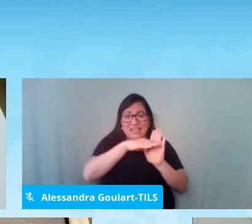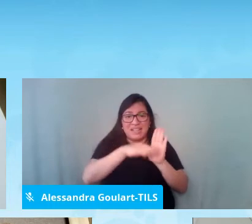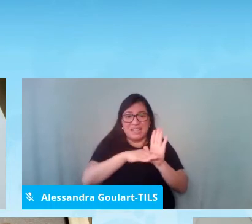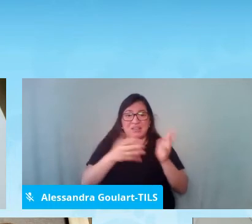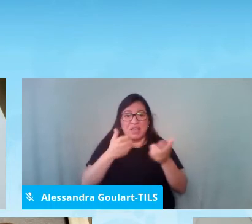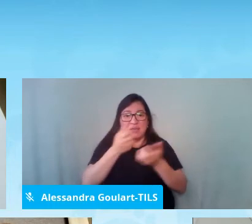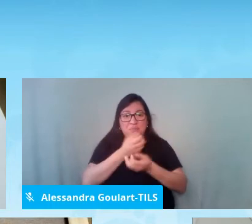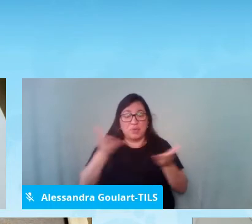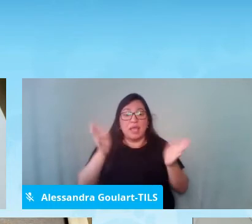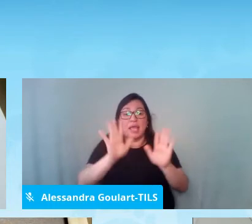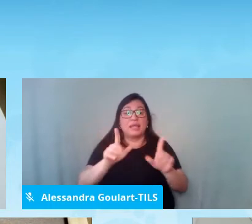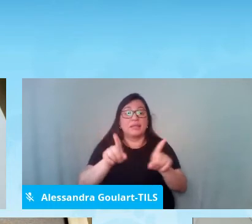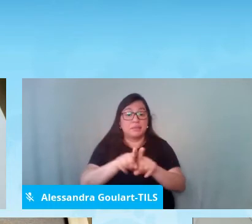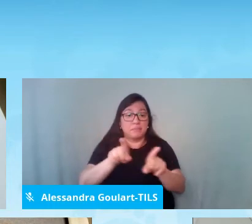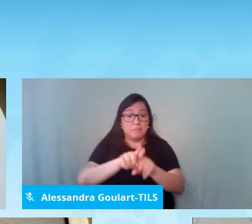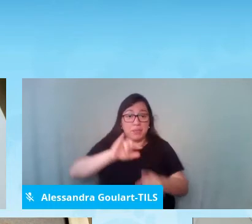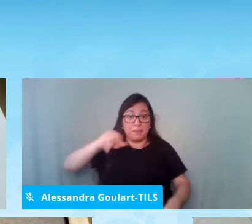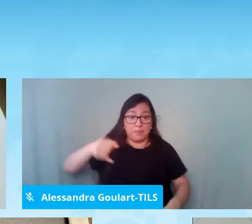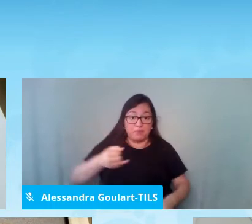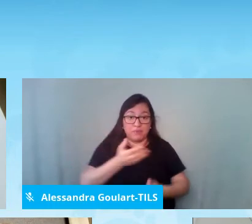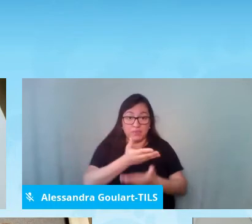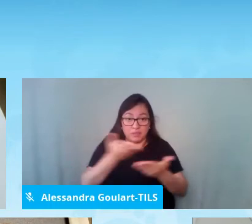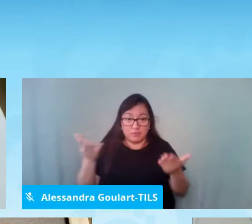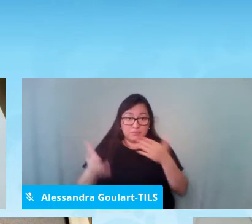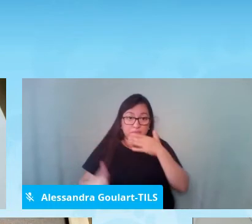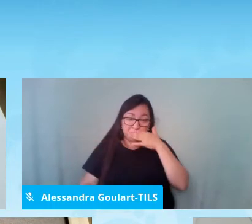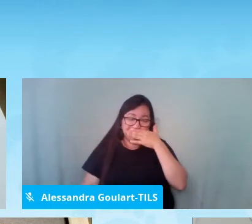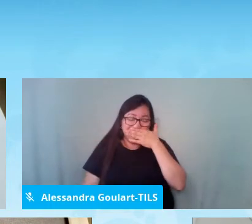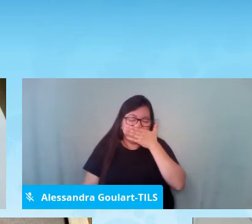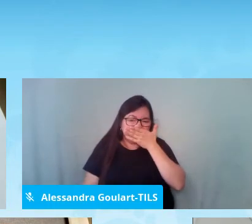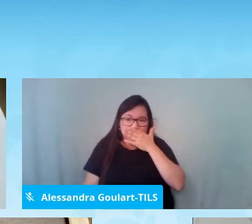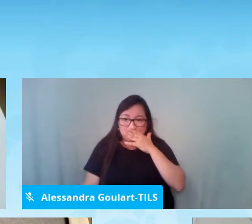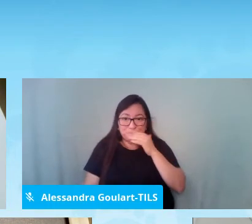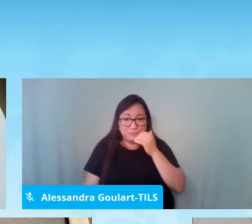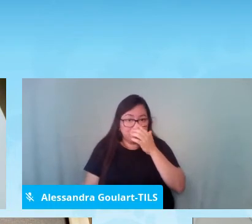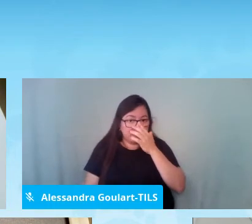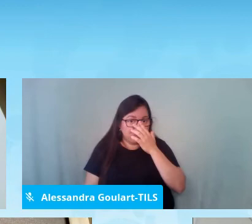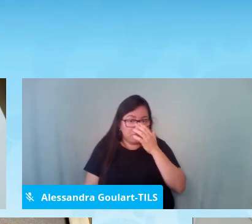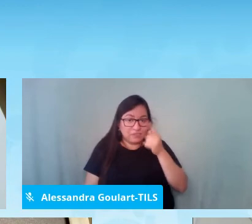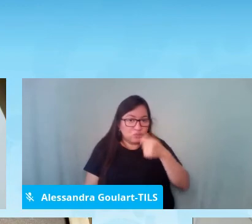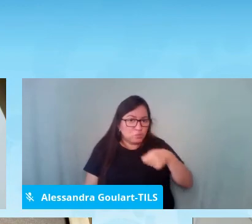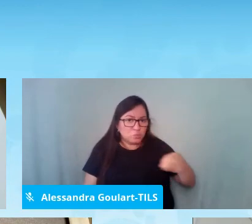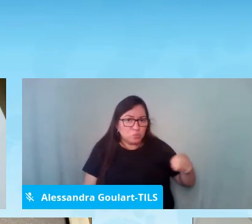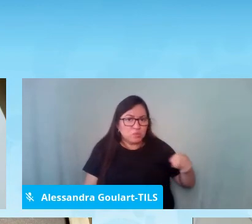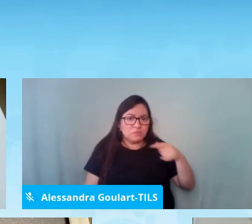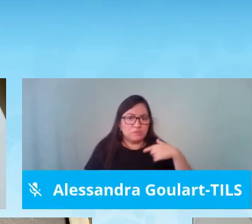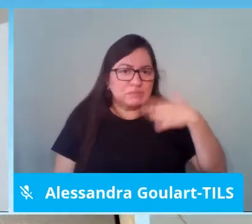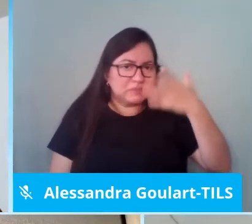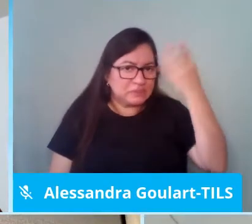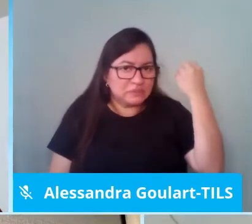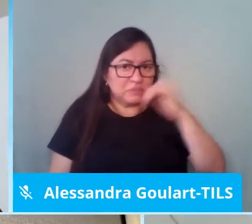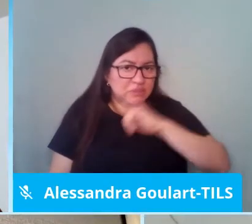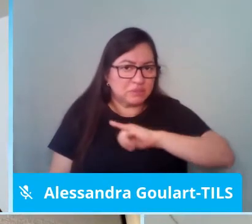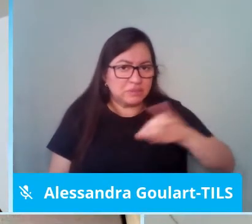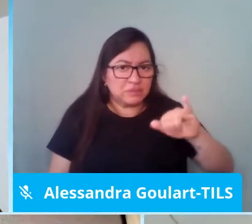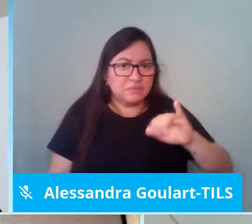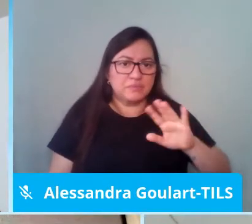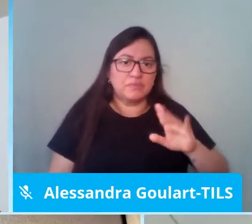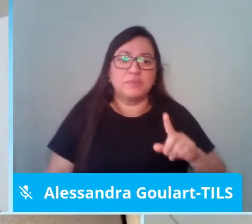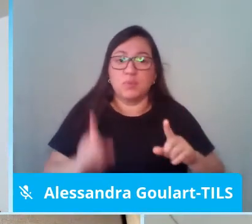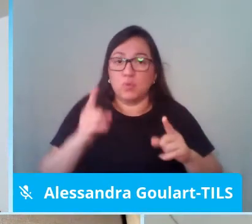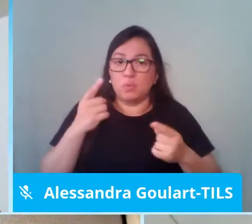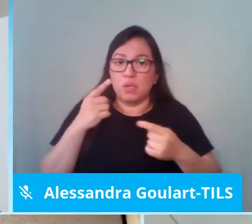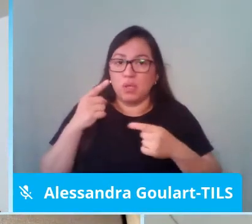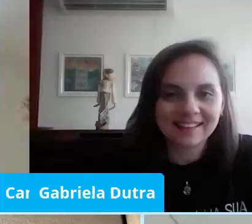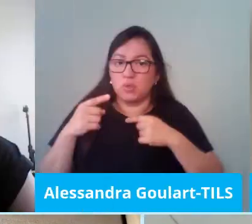só aproveitar, gente, que eu tinha anotado já aqui uma dúvida, a dúvida do Dino, que